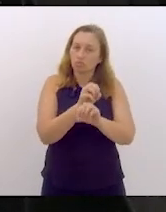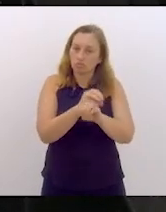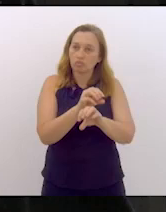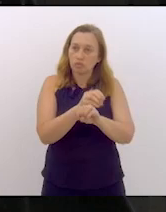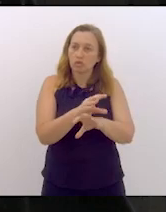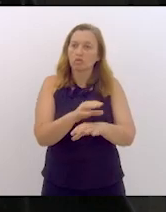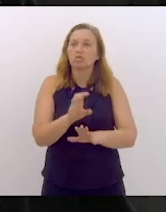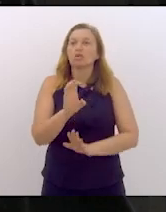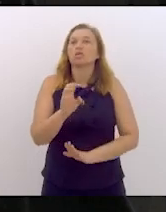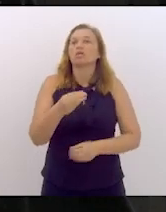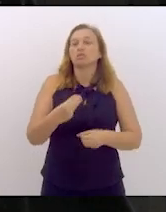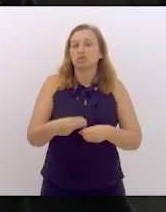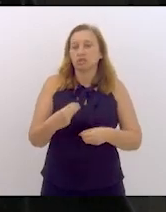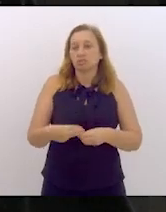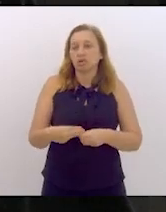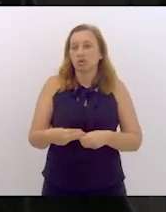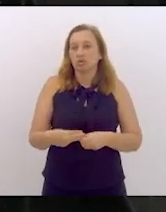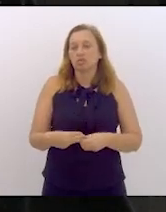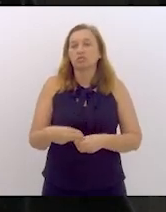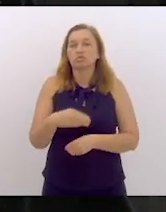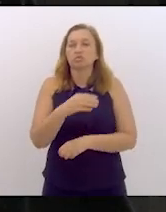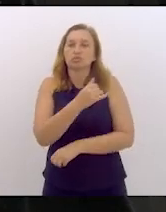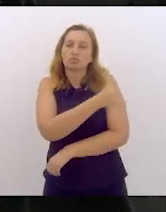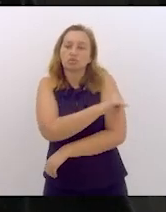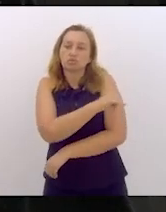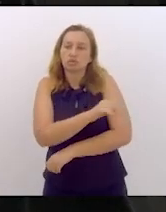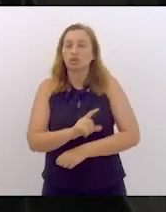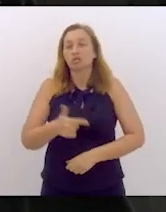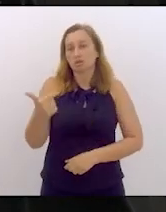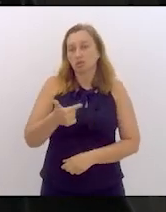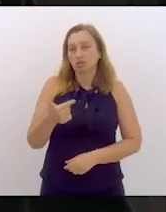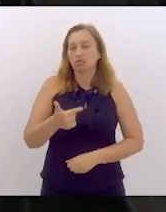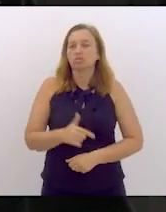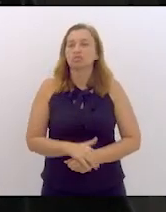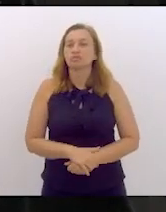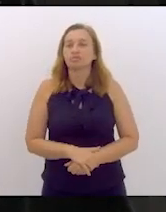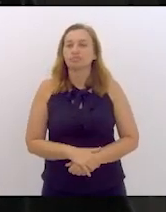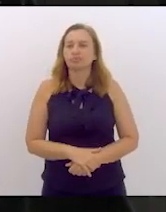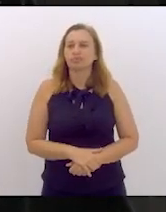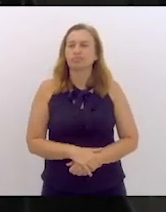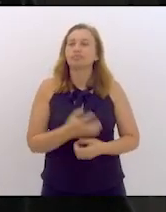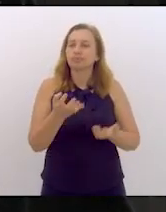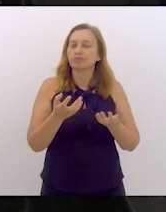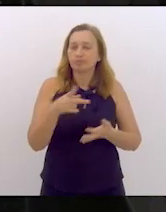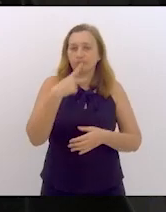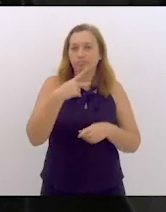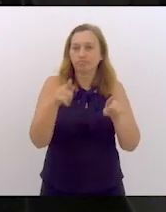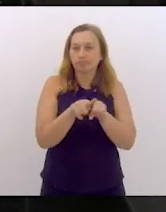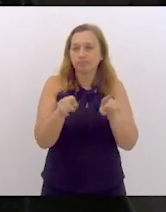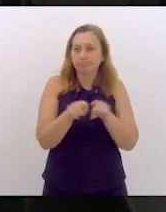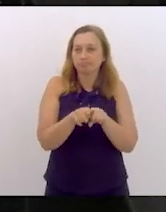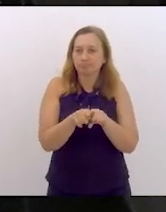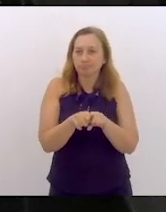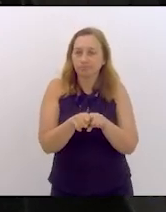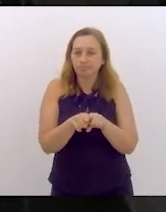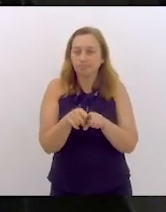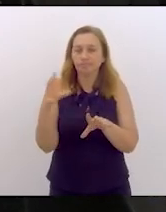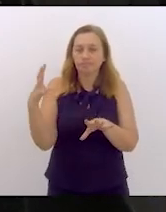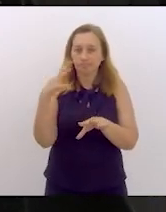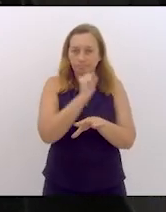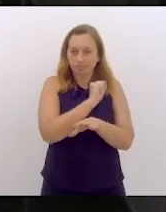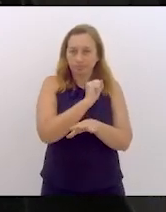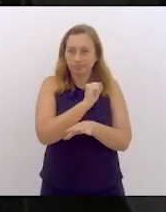Municipal no Rio de Janeiro em segundo lugar eu quero tratar também é de uma